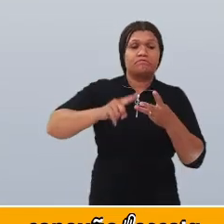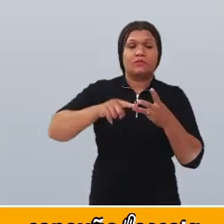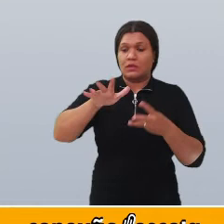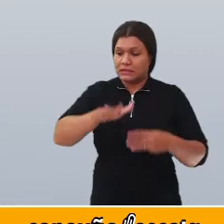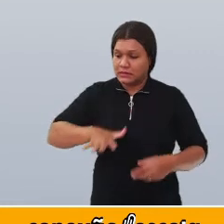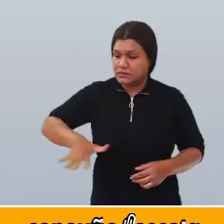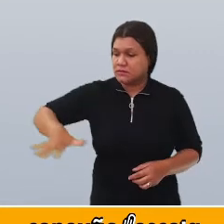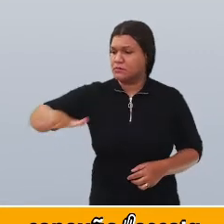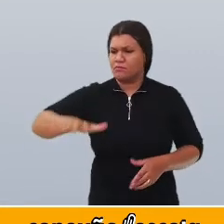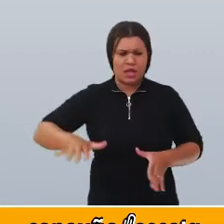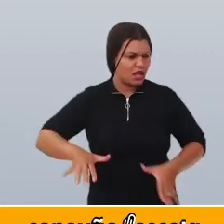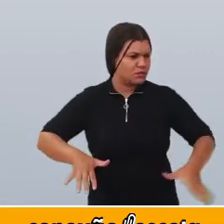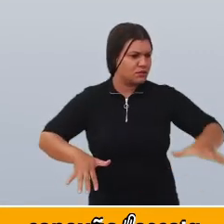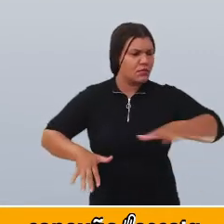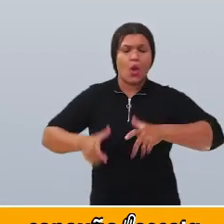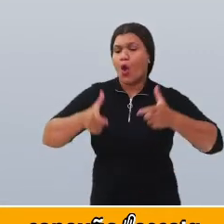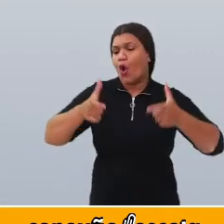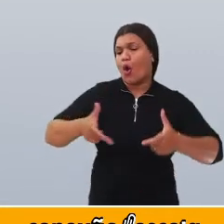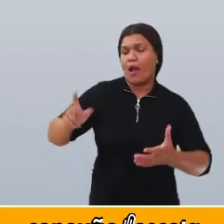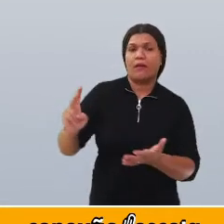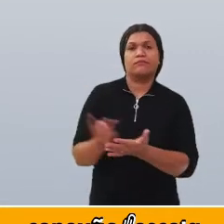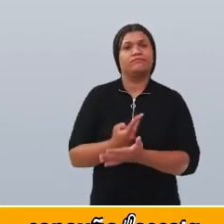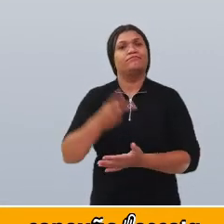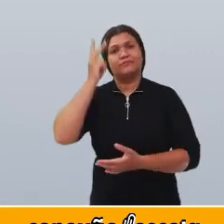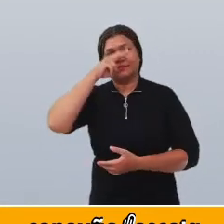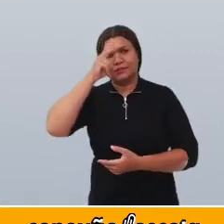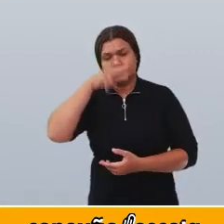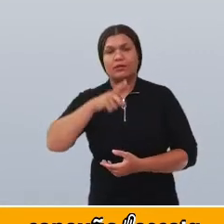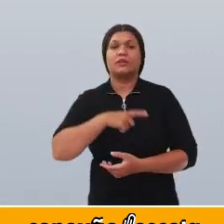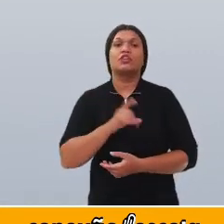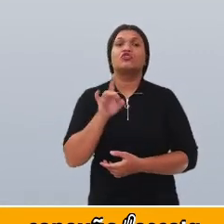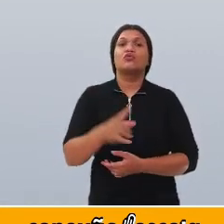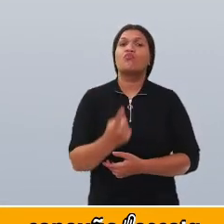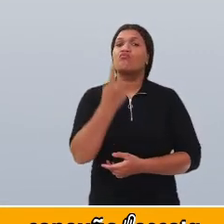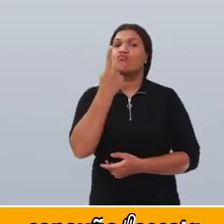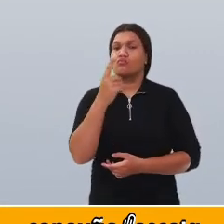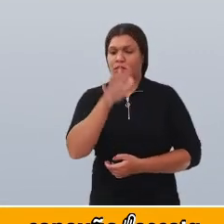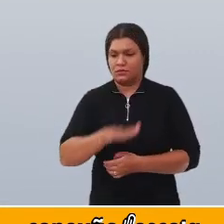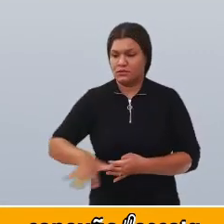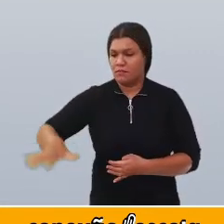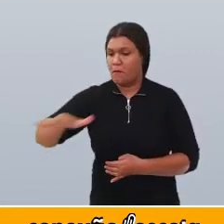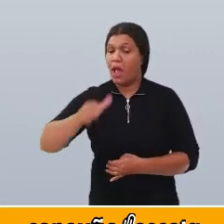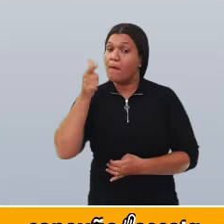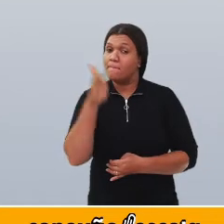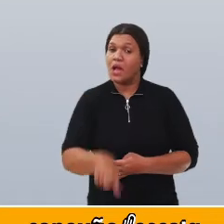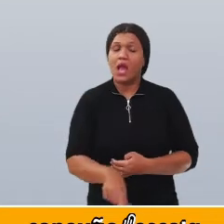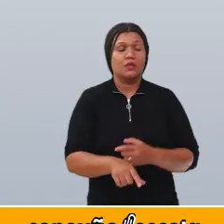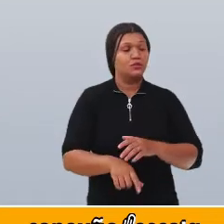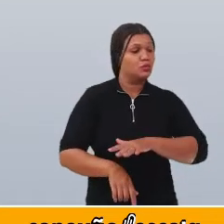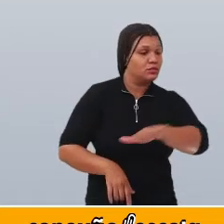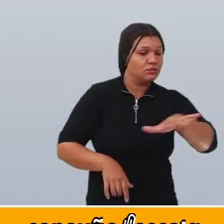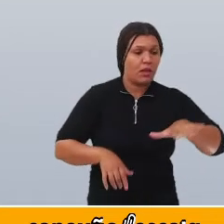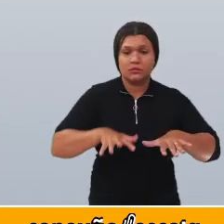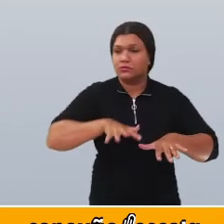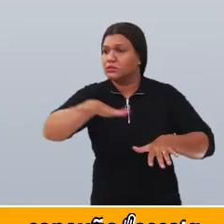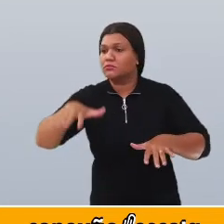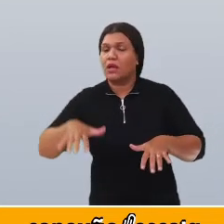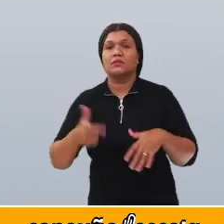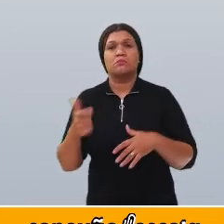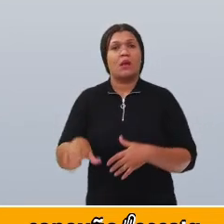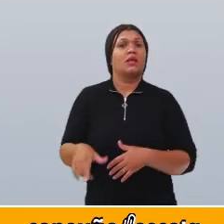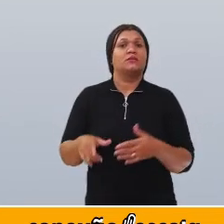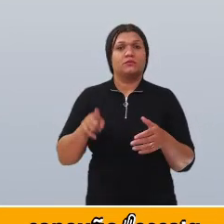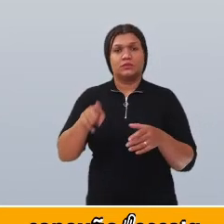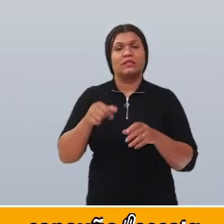cenário, onde essa história vai se passar, se ela vai ter apenas um espaço ou mais de um. Descreva